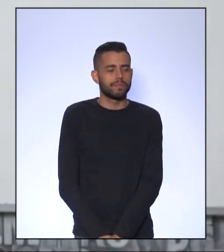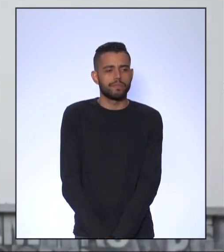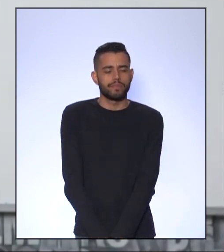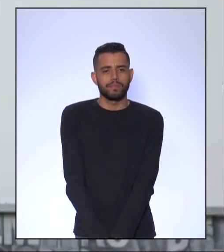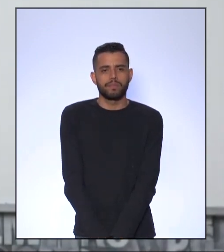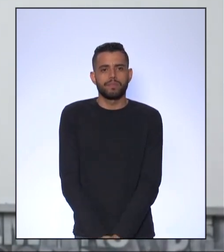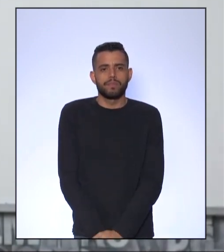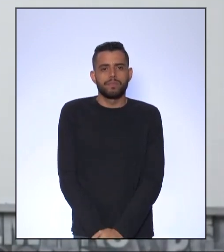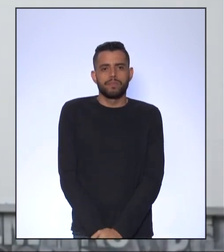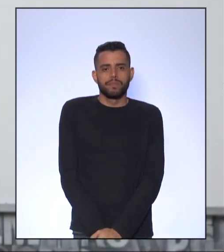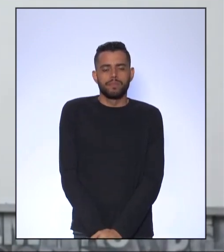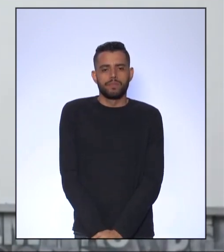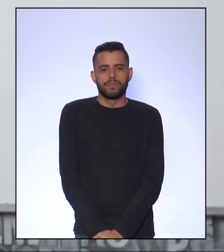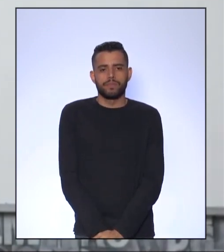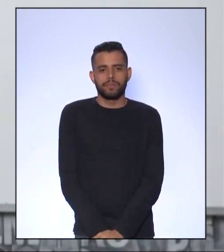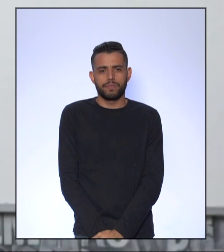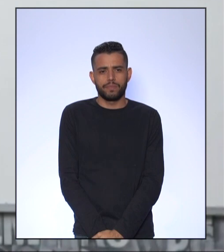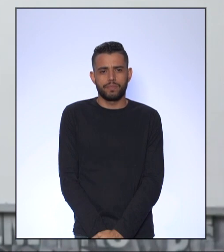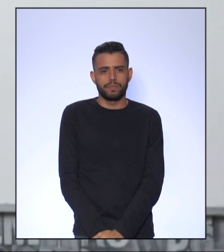O